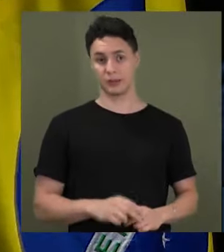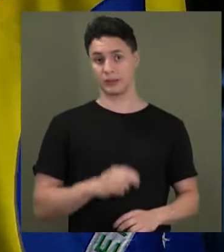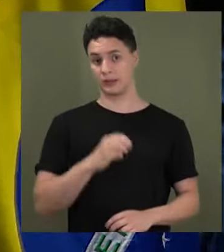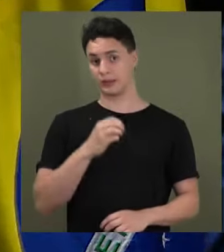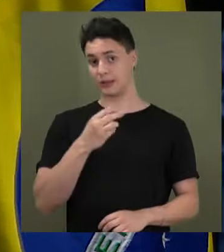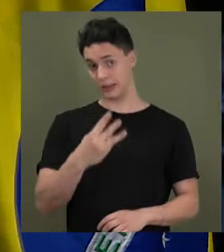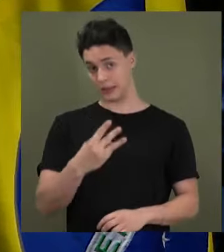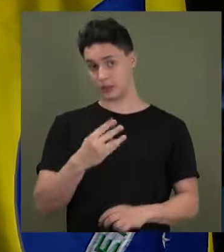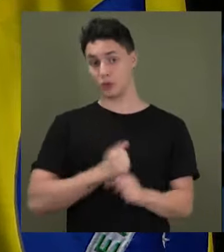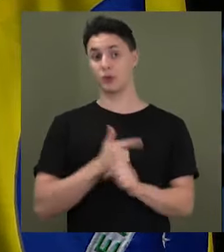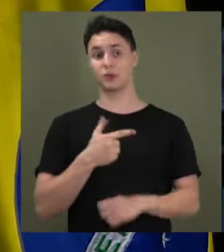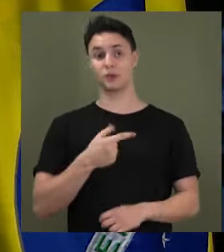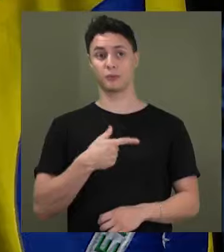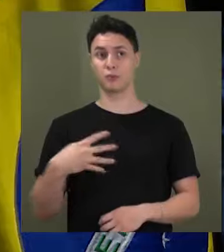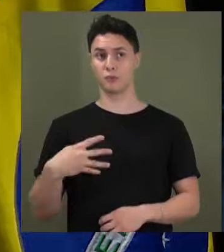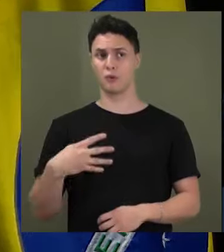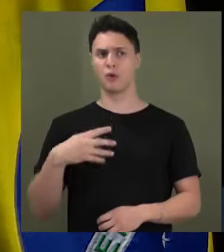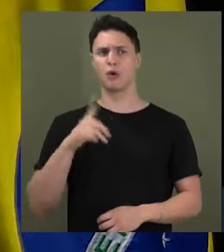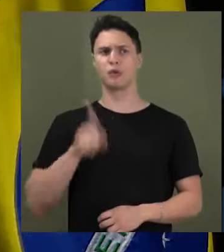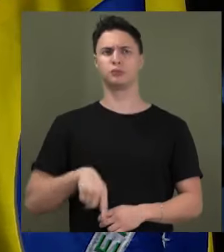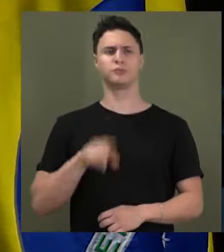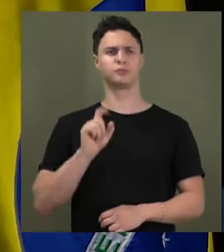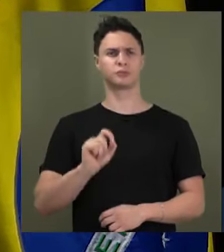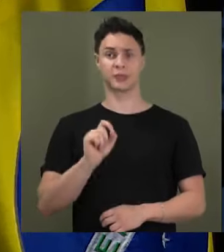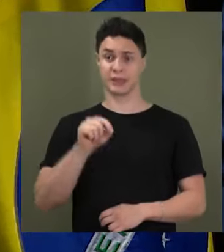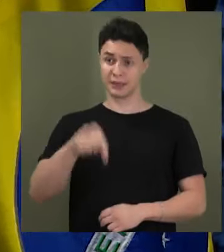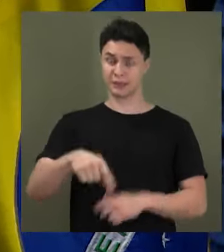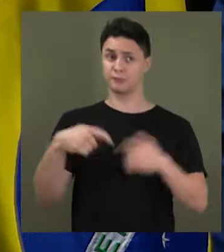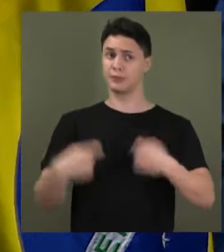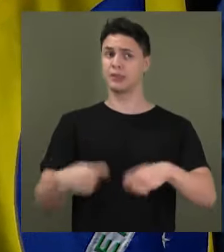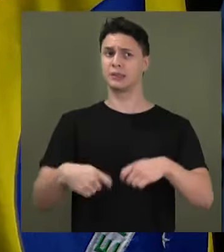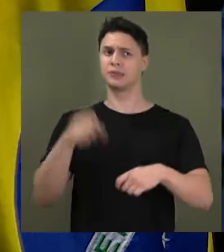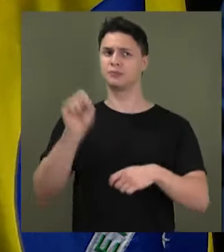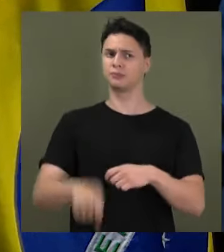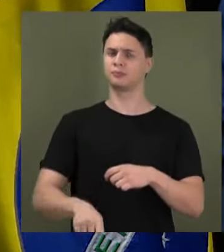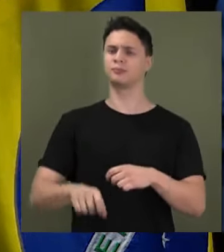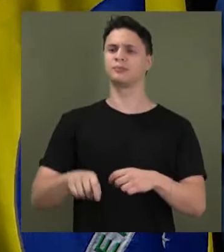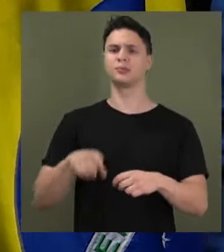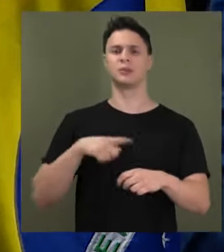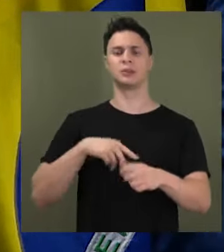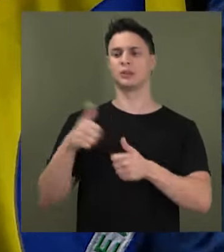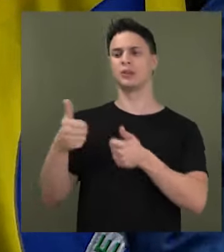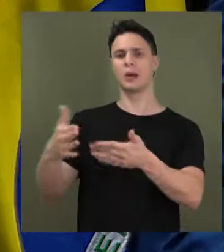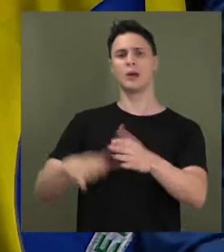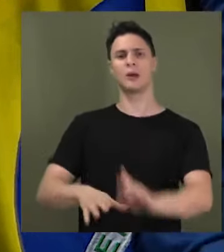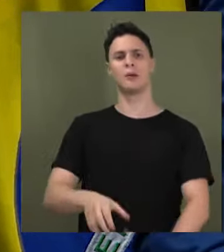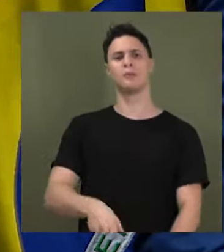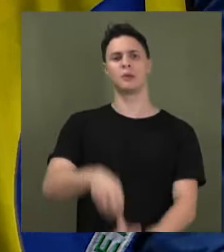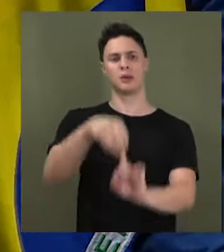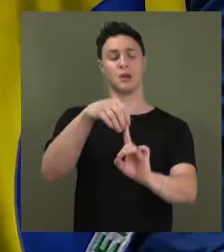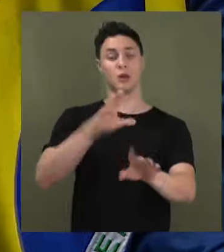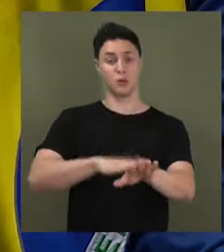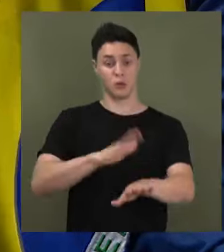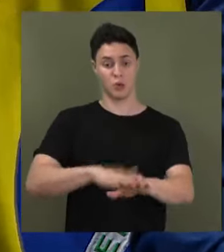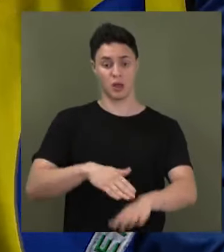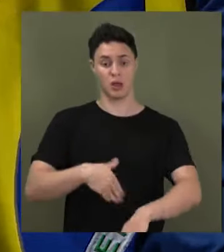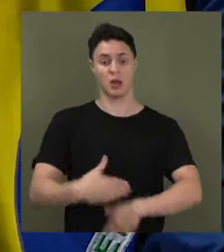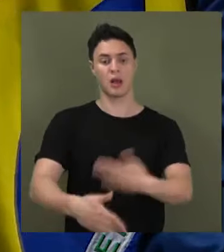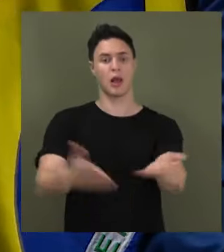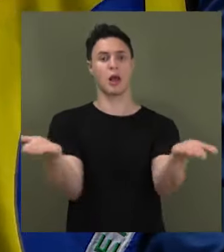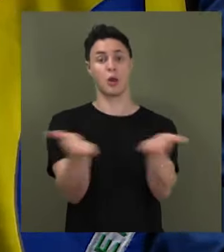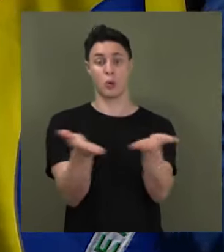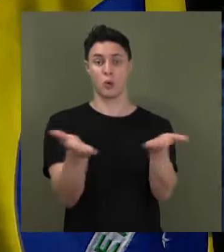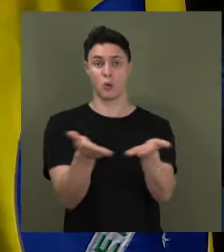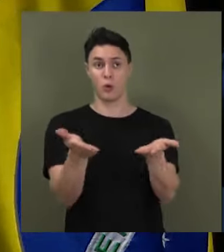de 2024. Essa casa precisa, senhor presidente, dar prioridade nessa tramitação.